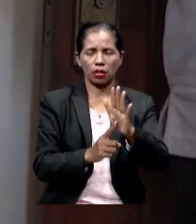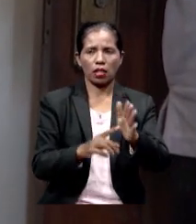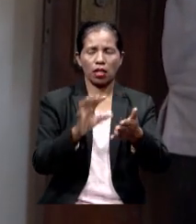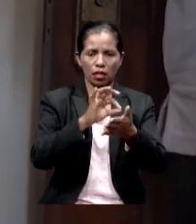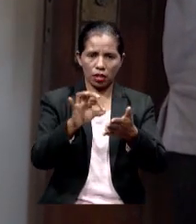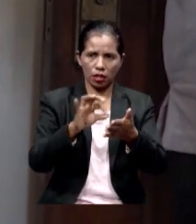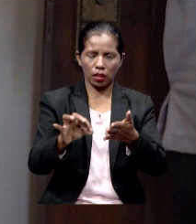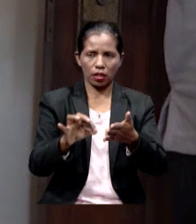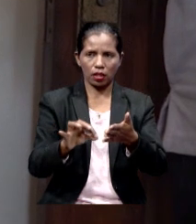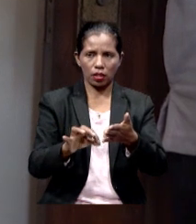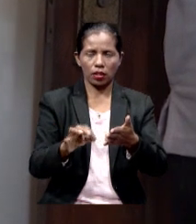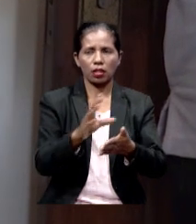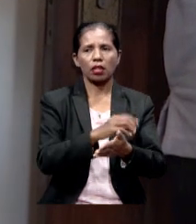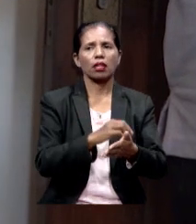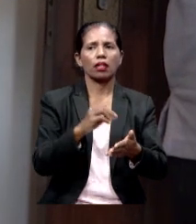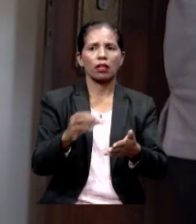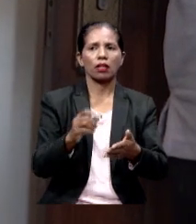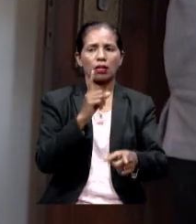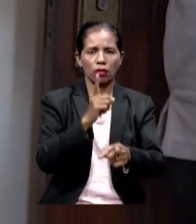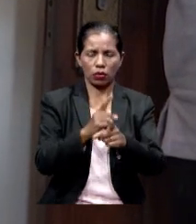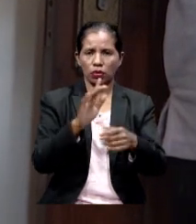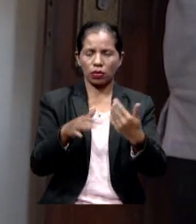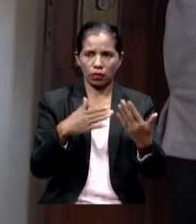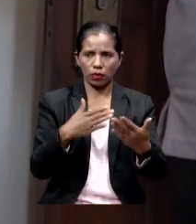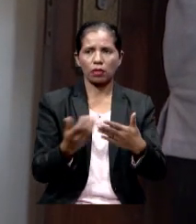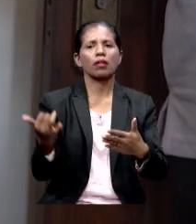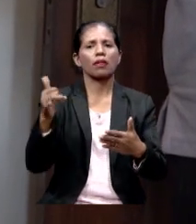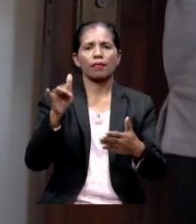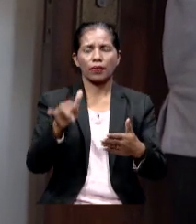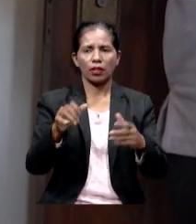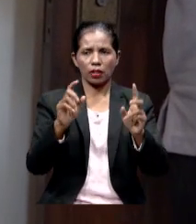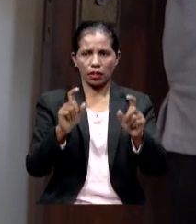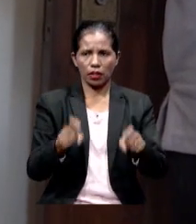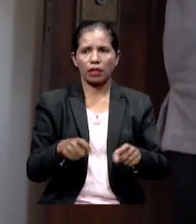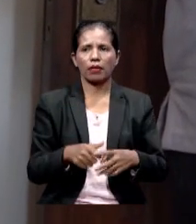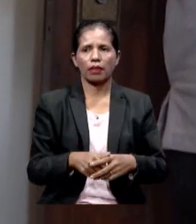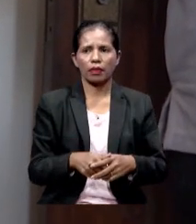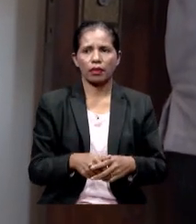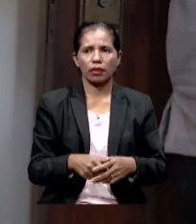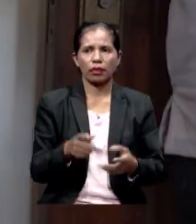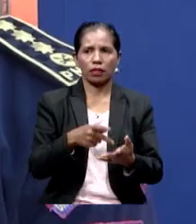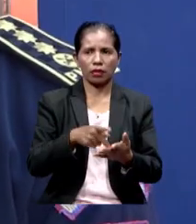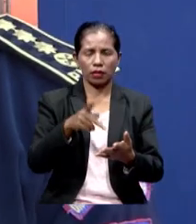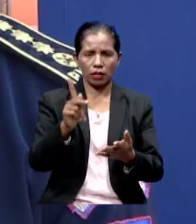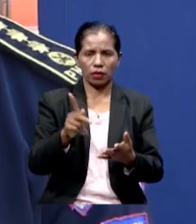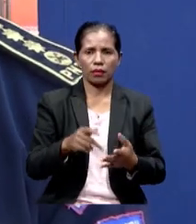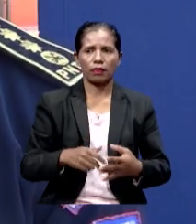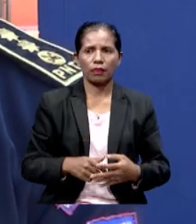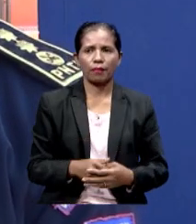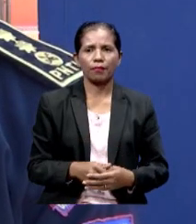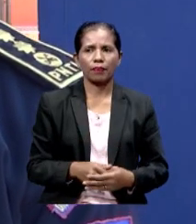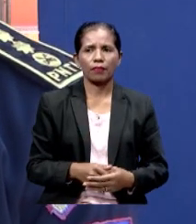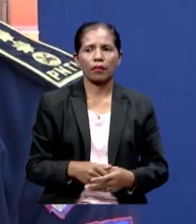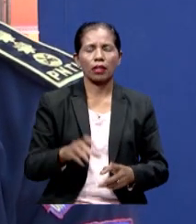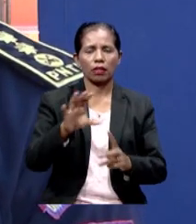a petição inicial, né? Loso tu, né? Vesira tem que selo indemnização. Antes, né,